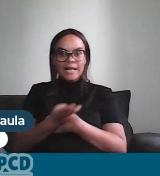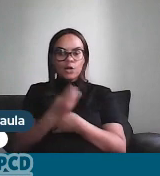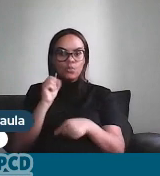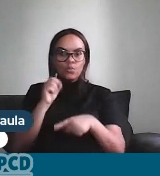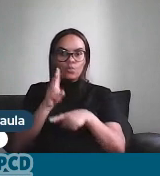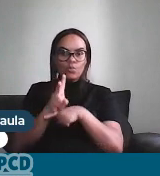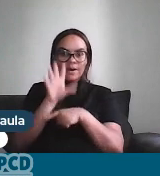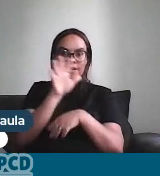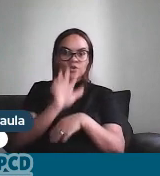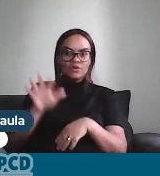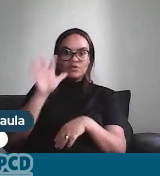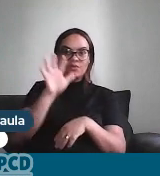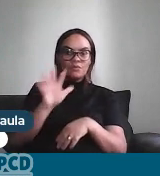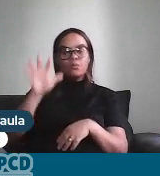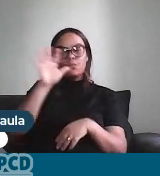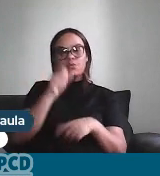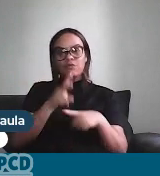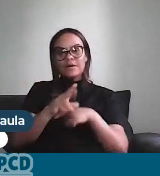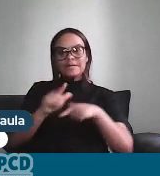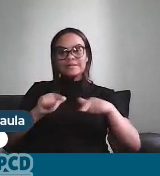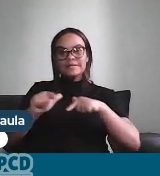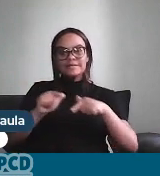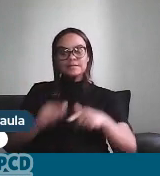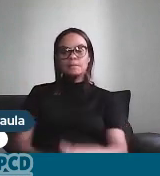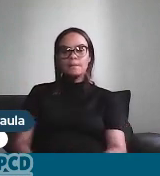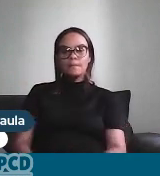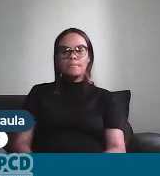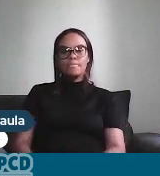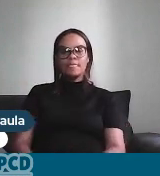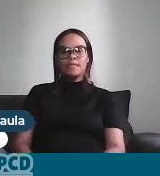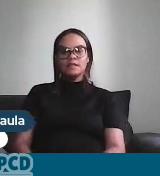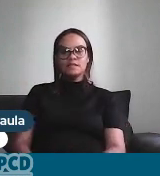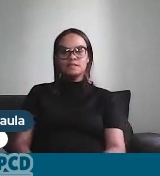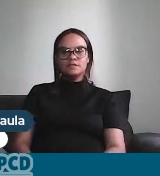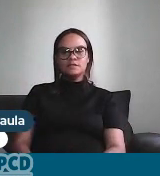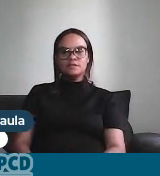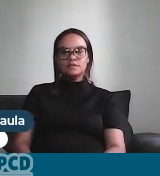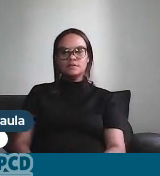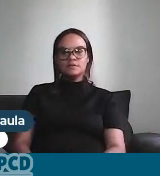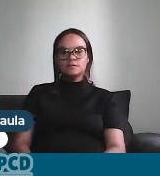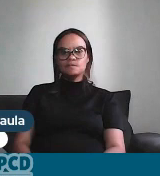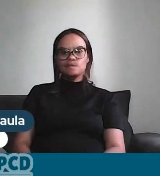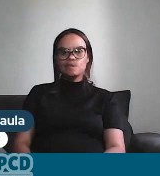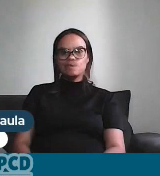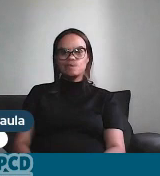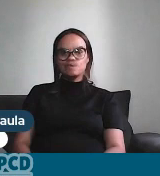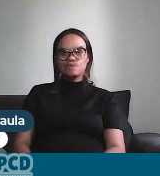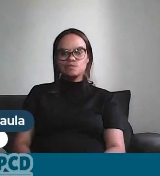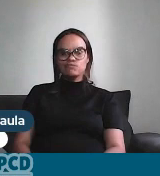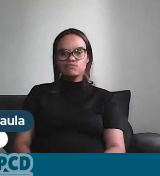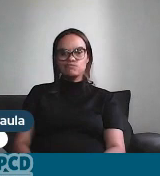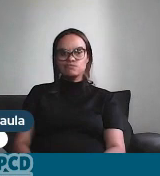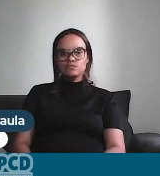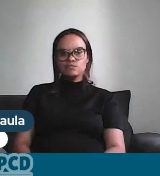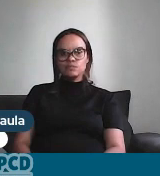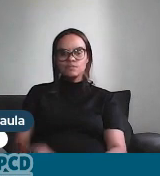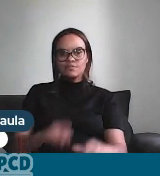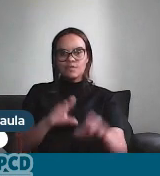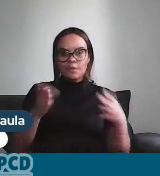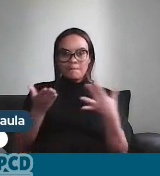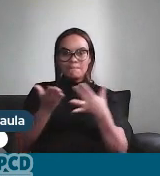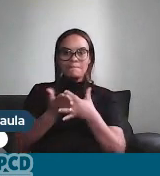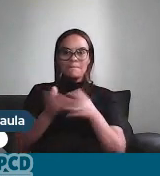torno de 1 milhão das vagas, da reserva de vagas, e nós preenchemos menos da